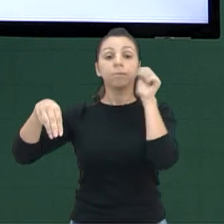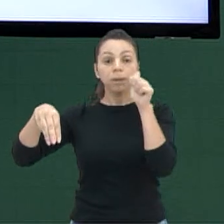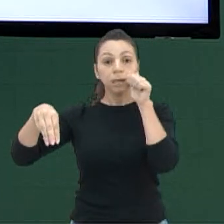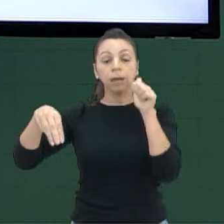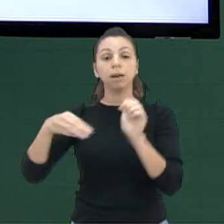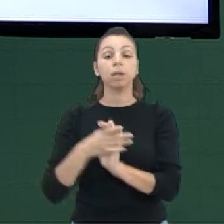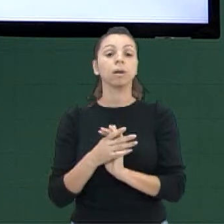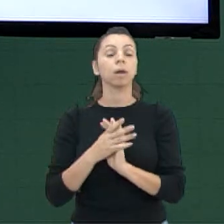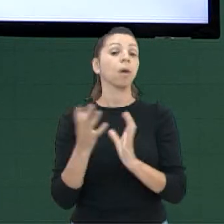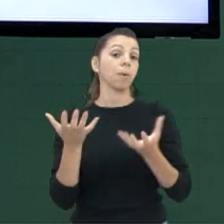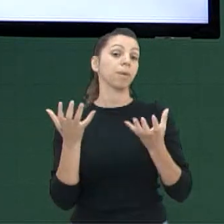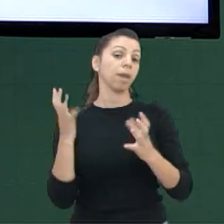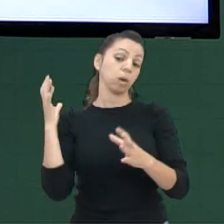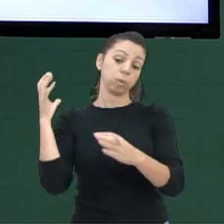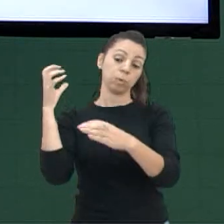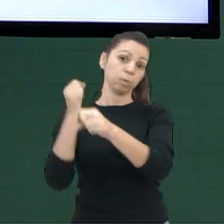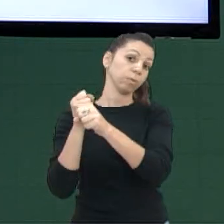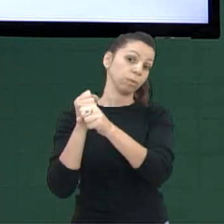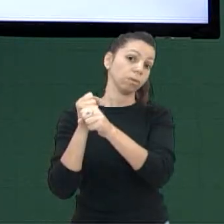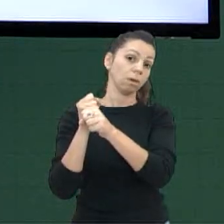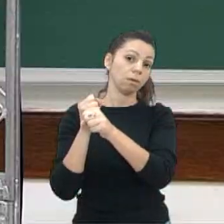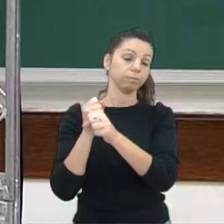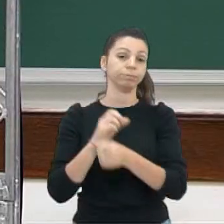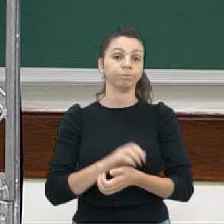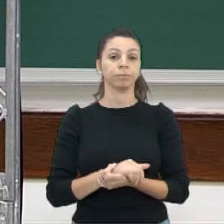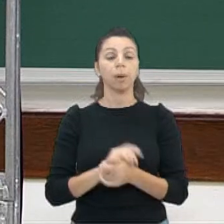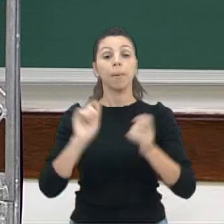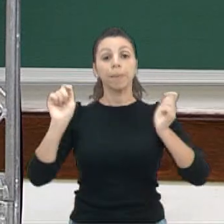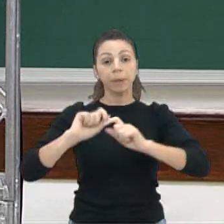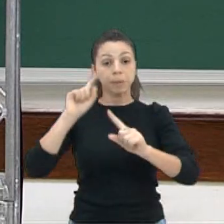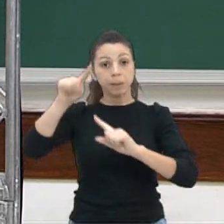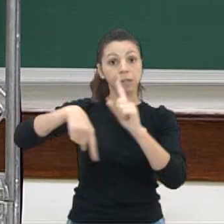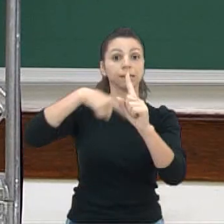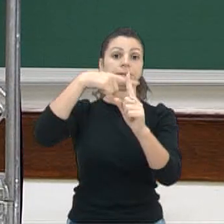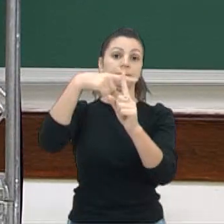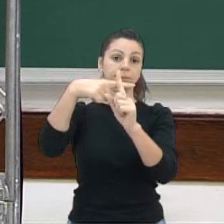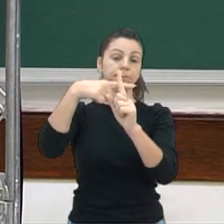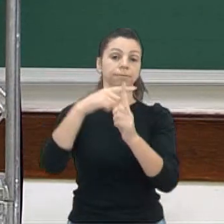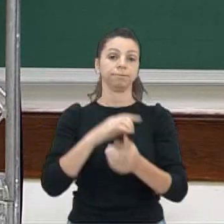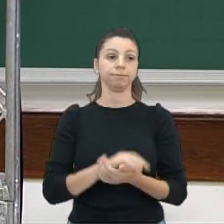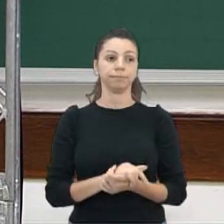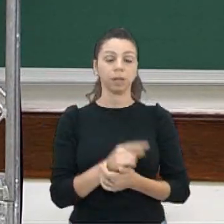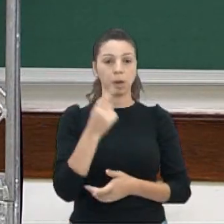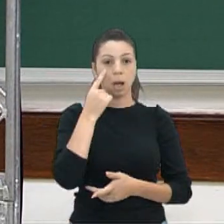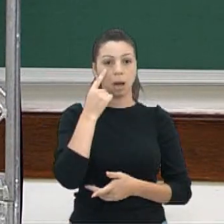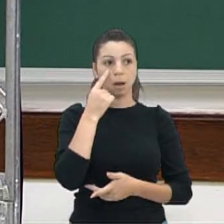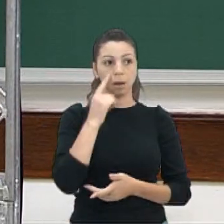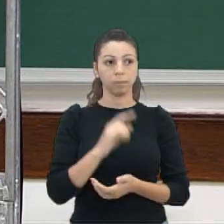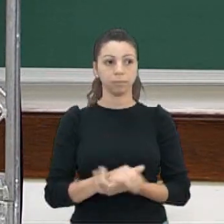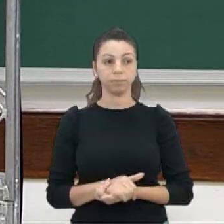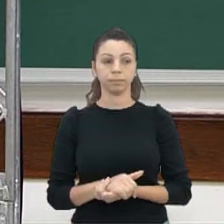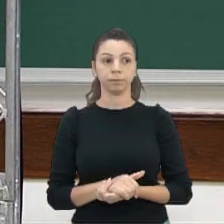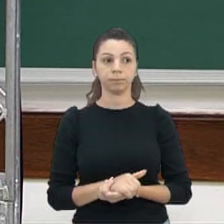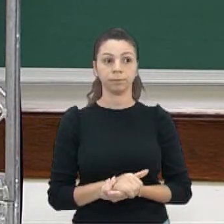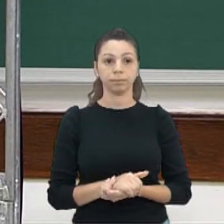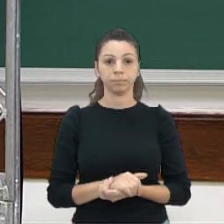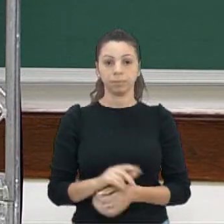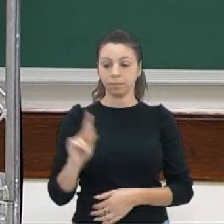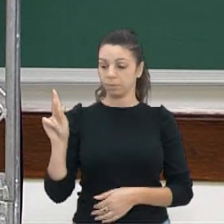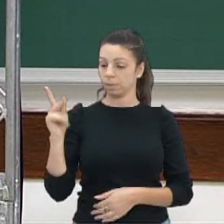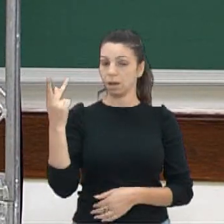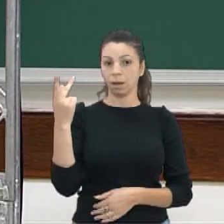quero o total, então eu estou somando. De que forma que eu vou fazer? Aqui no quadro, olha lá, eu vou fazer